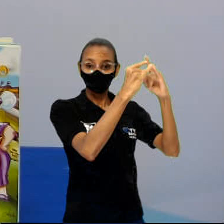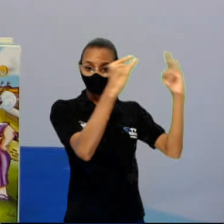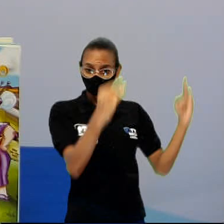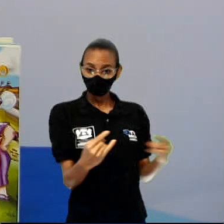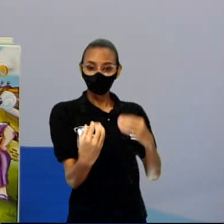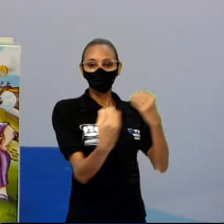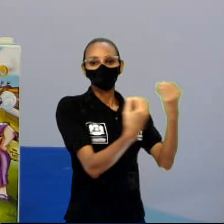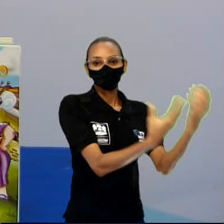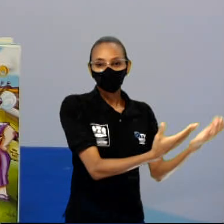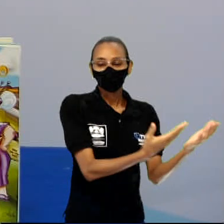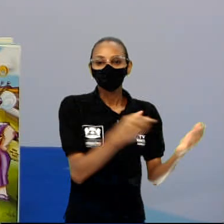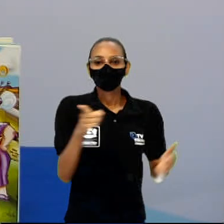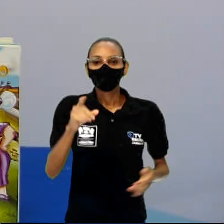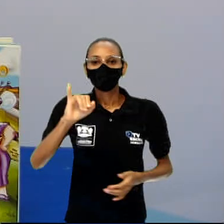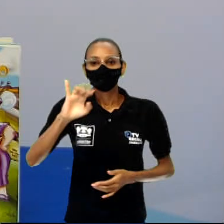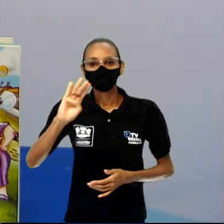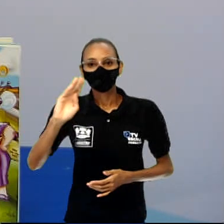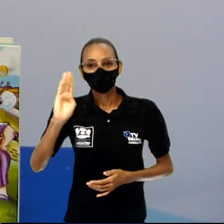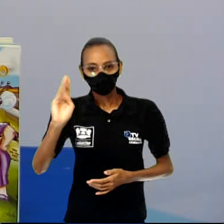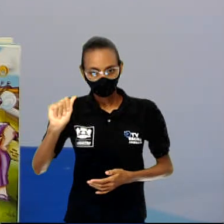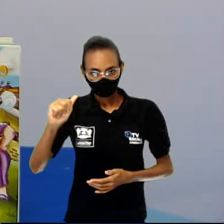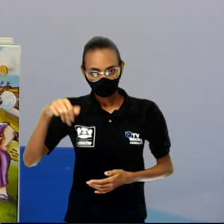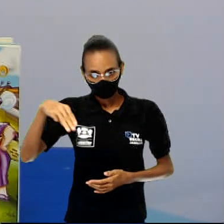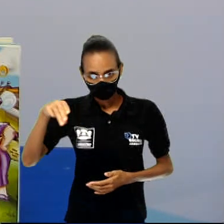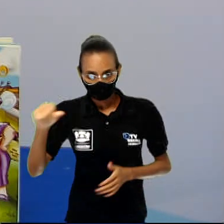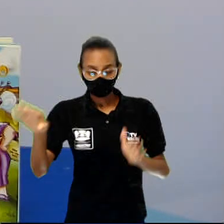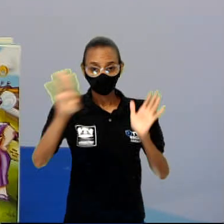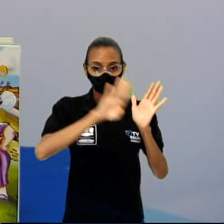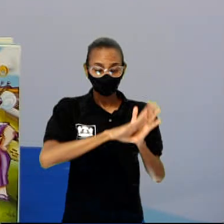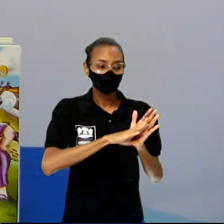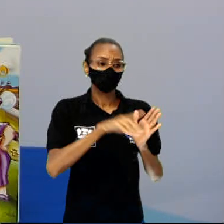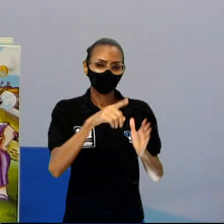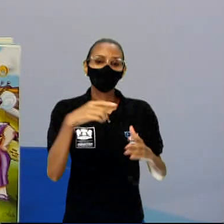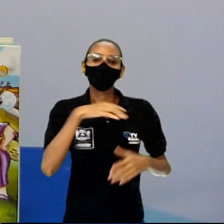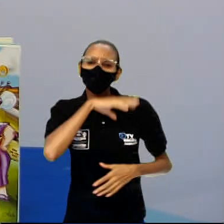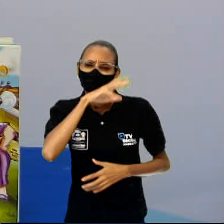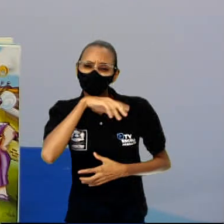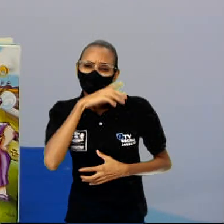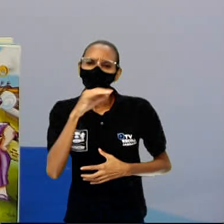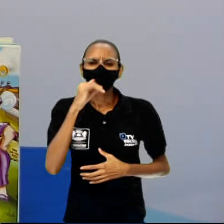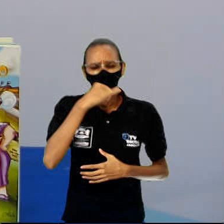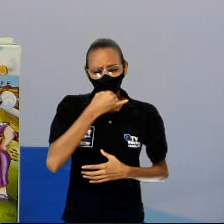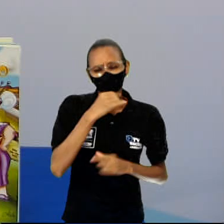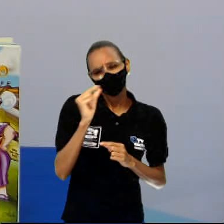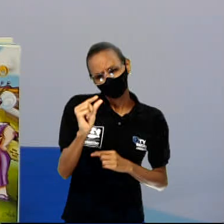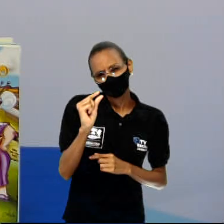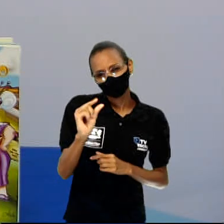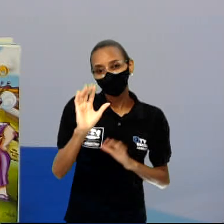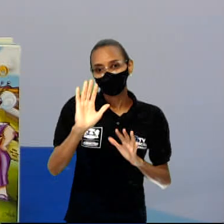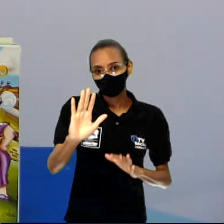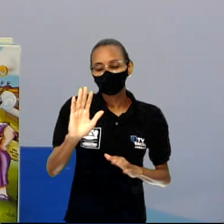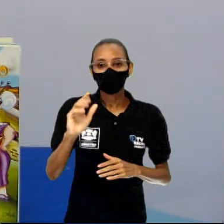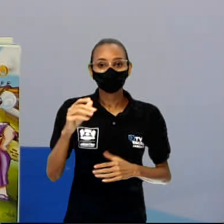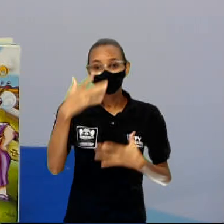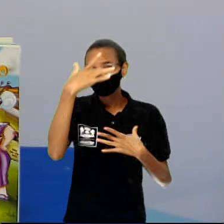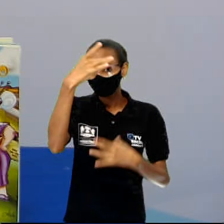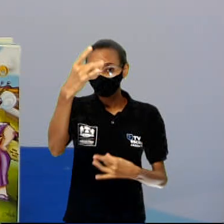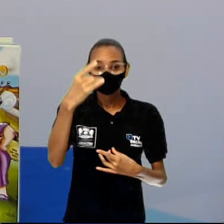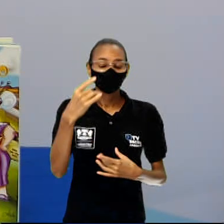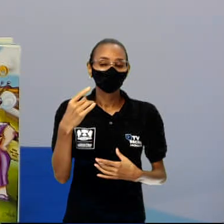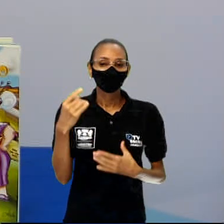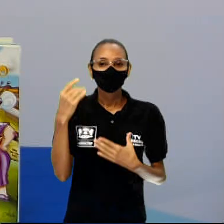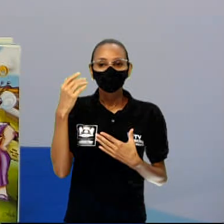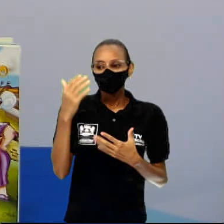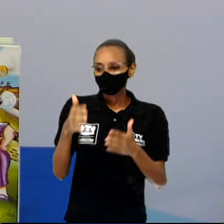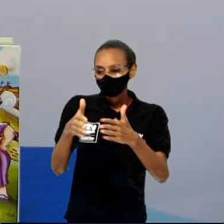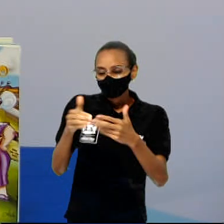o IBAMA chegou, os animais estavam ainda um pouquinho tristes, desesperados, mas a atitude de pedir desculpas do Mico